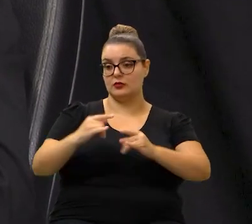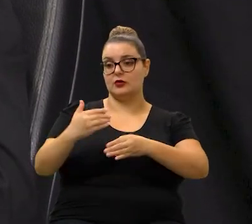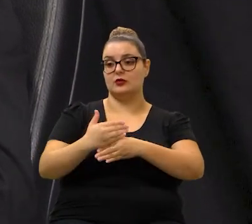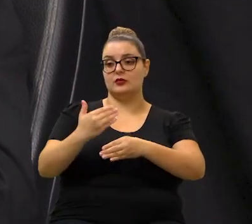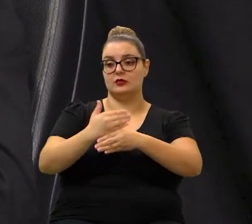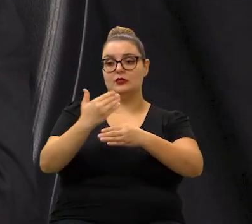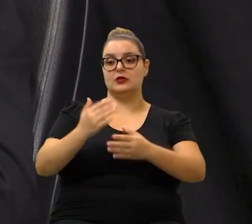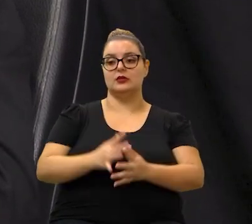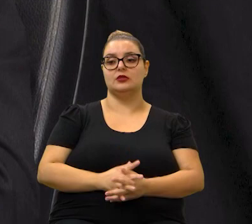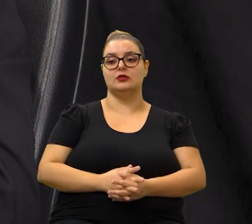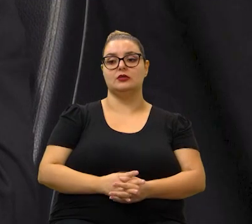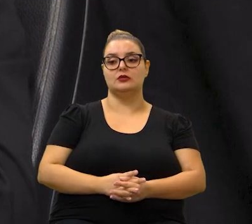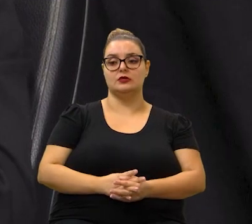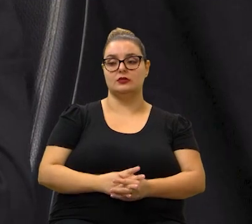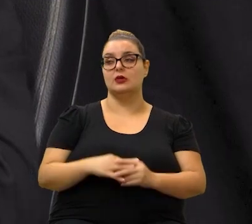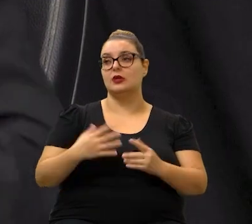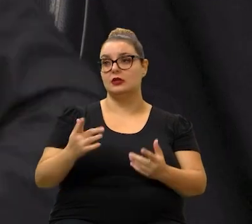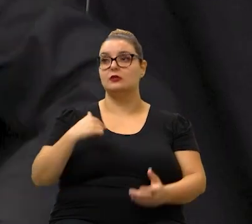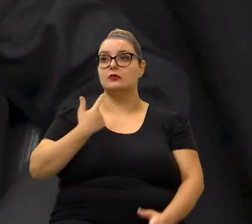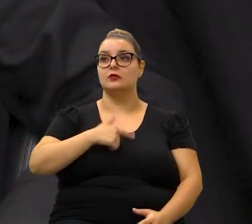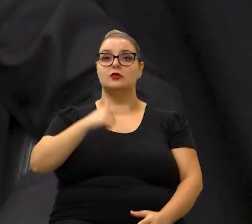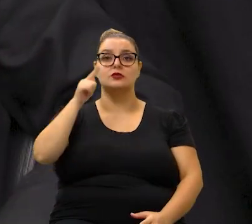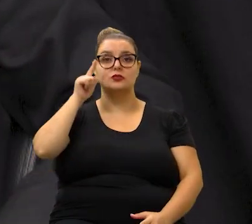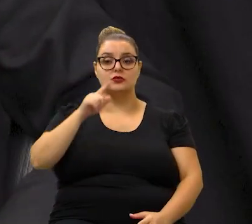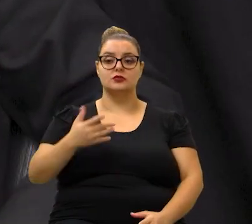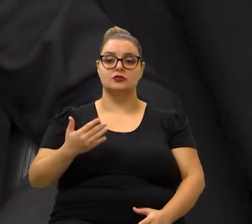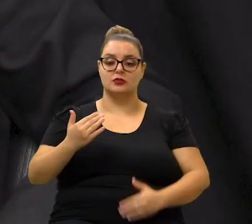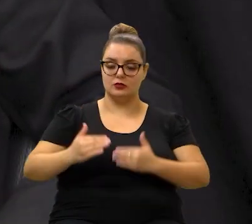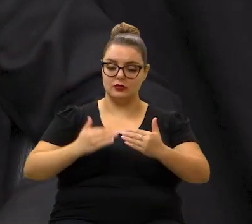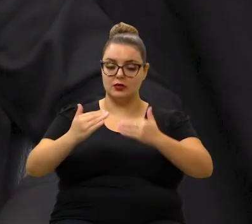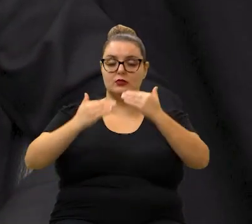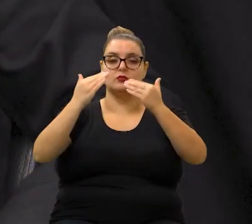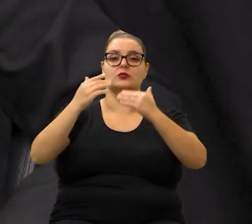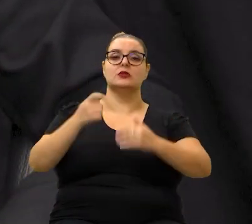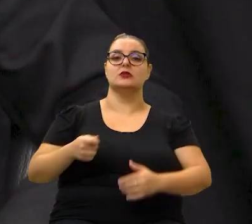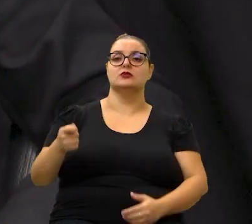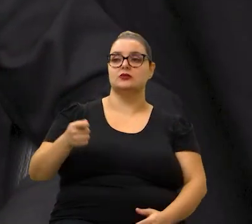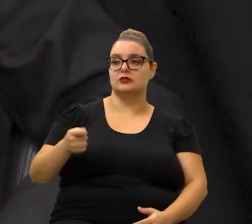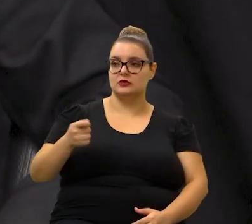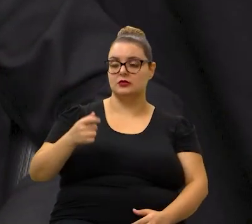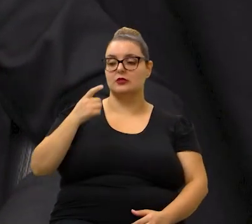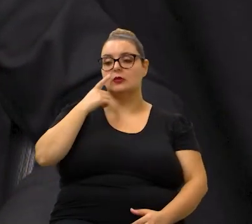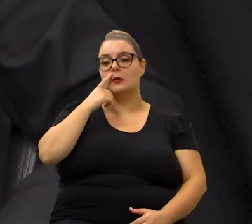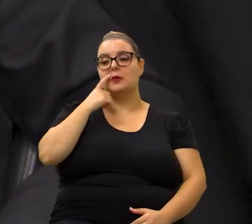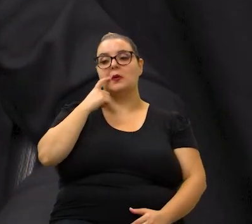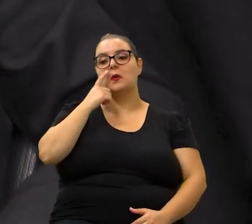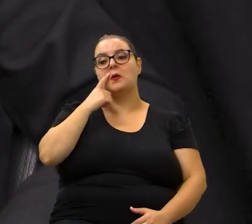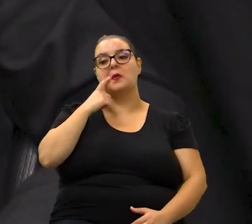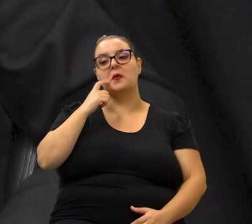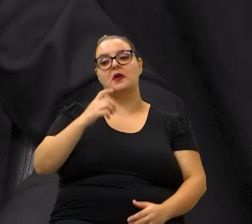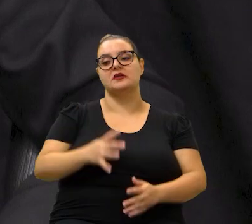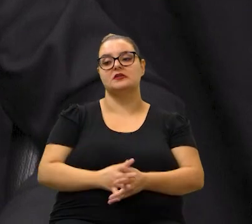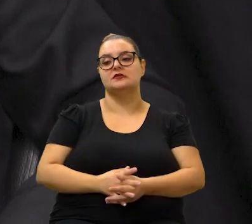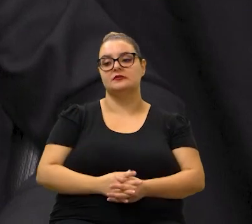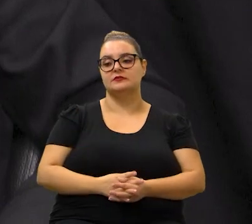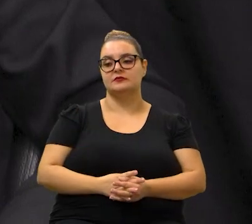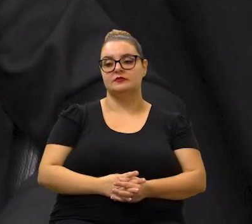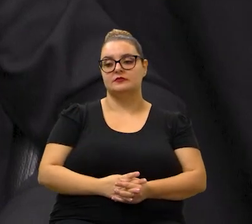foi construído em cima então nós conseguimos alavancar uma associação que estava praticamente